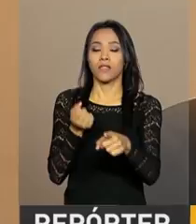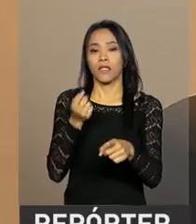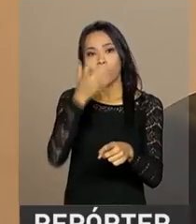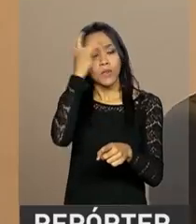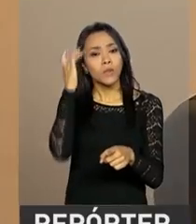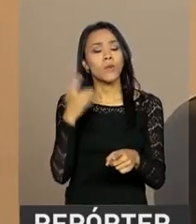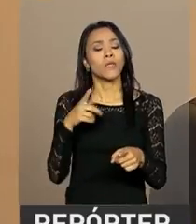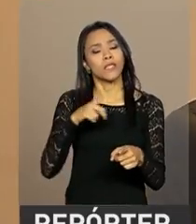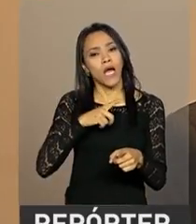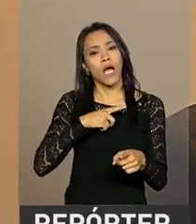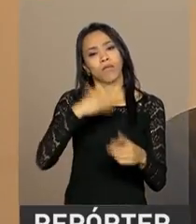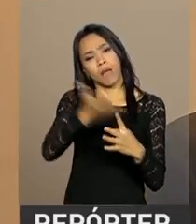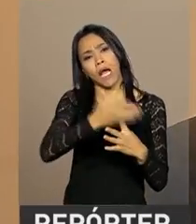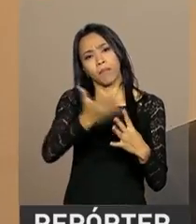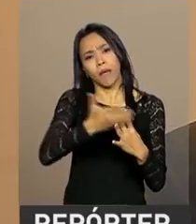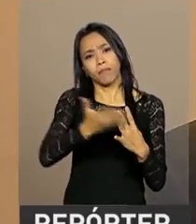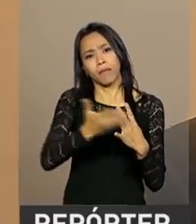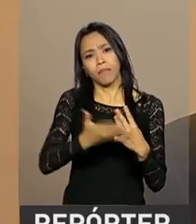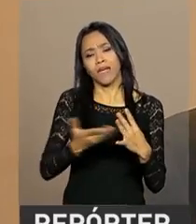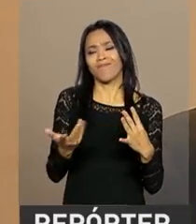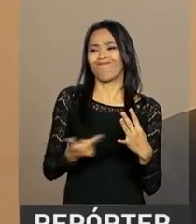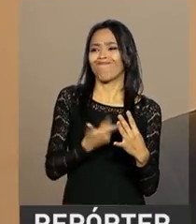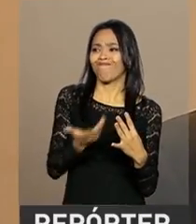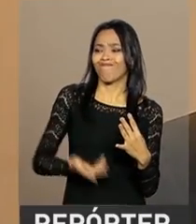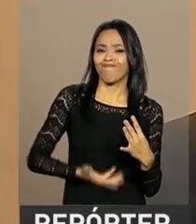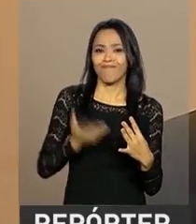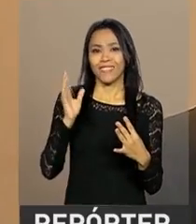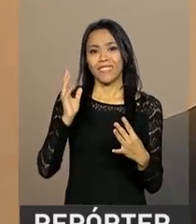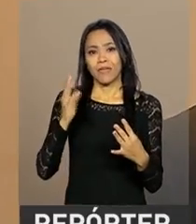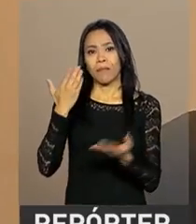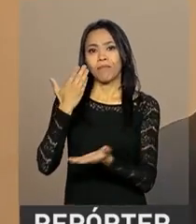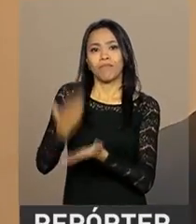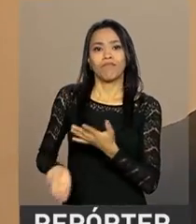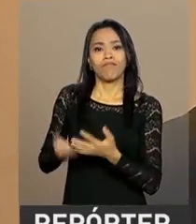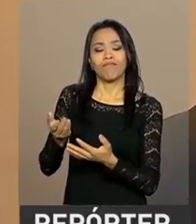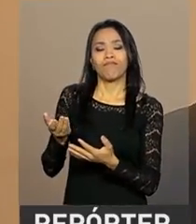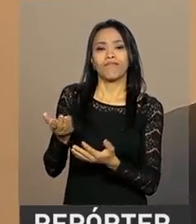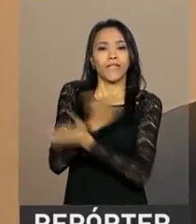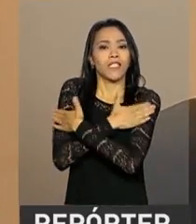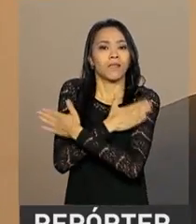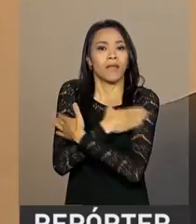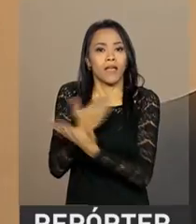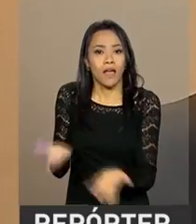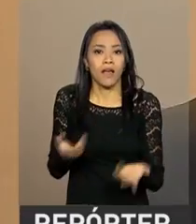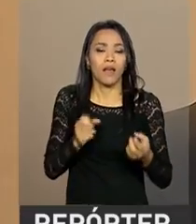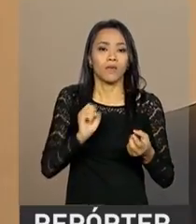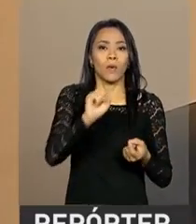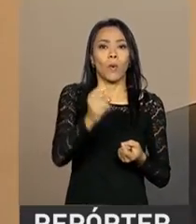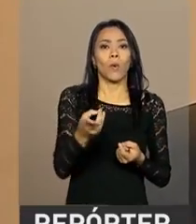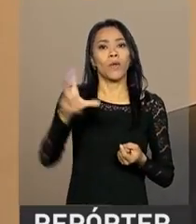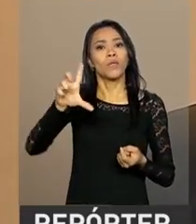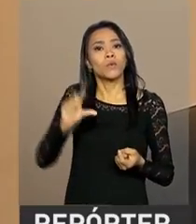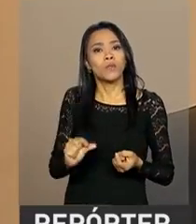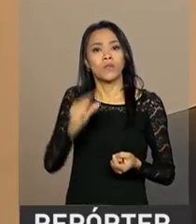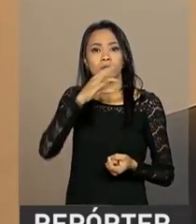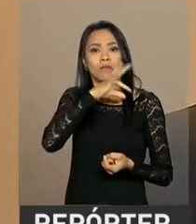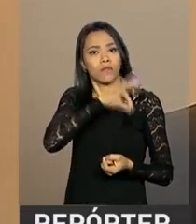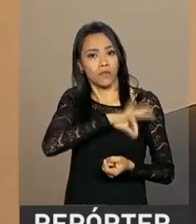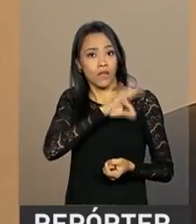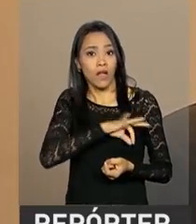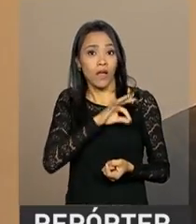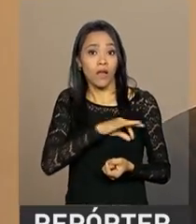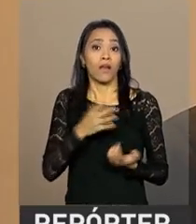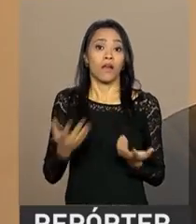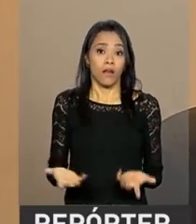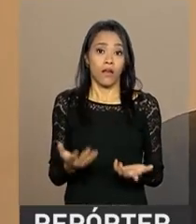estão com alguma dificuldade perderam eh o seu emprego ou tiver uma redução da sua renda eh o